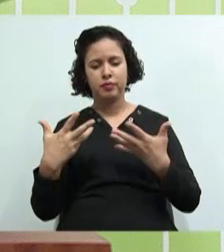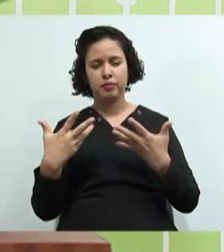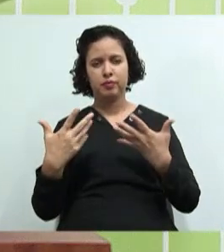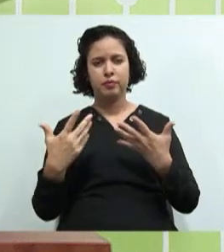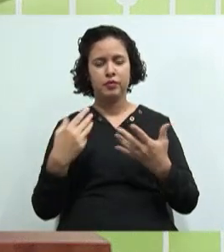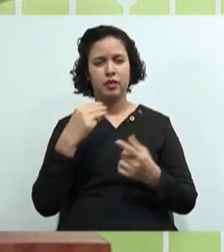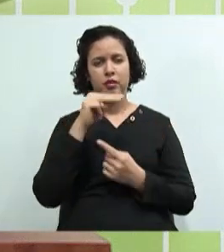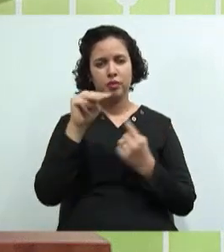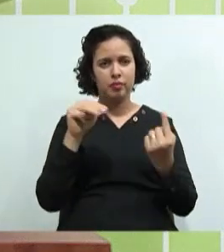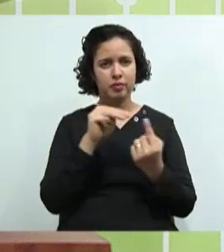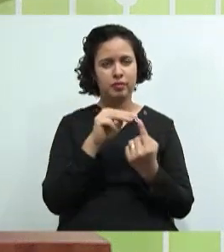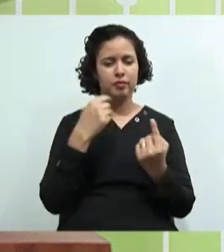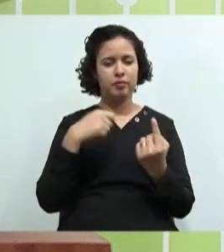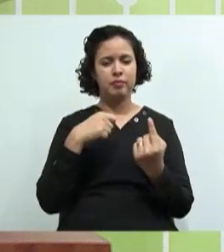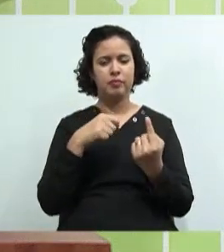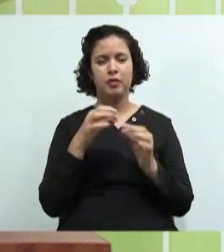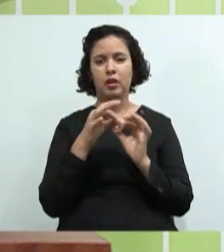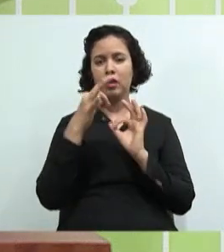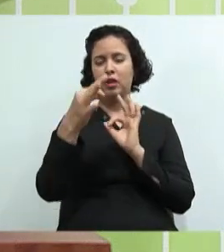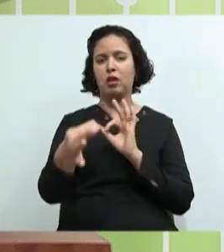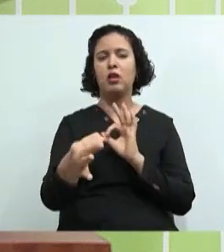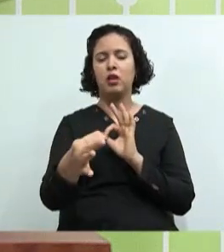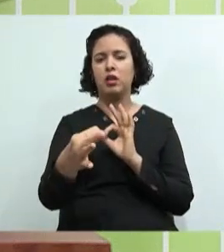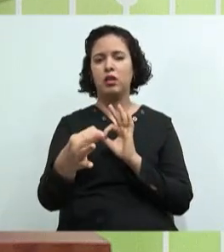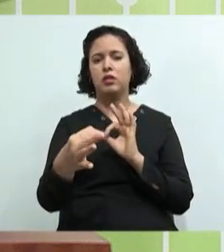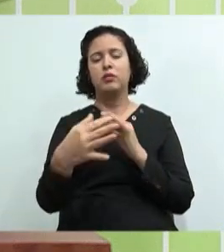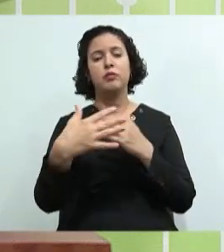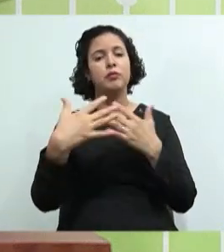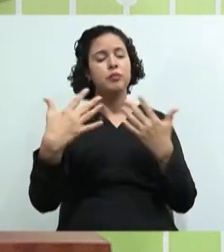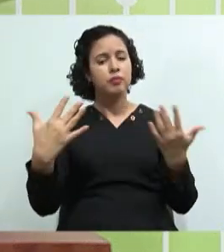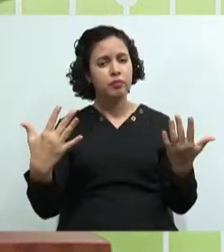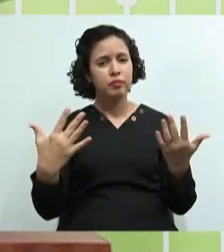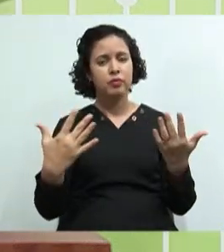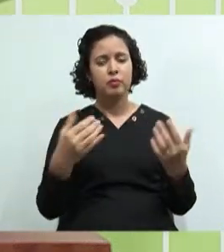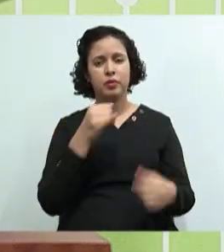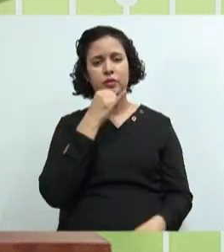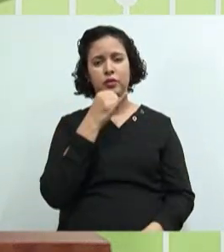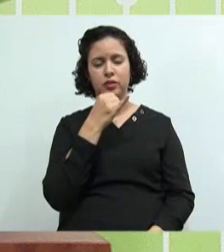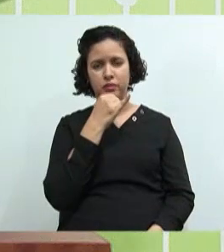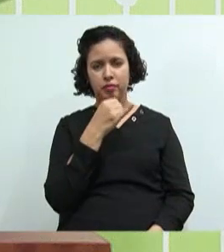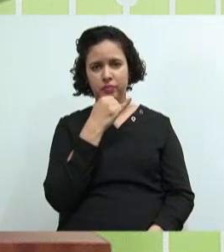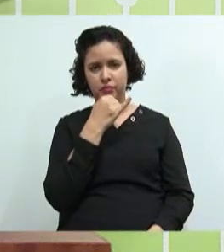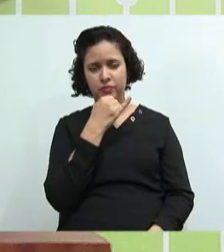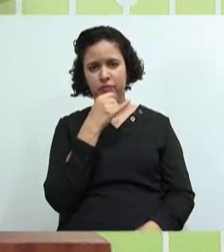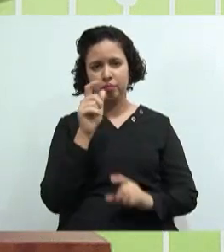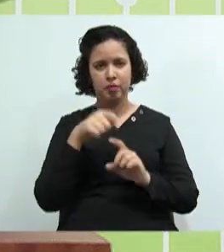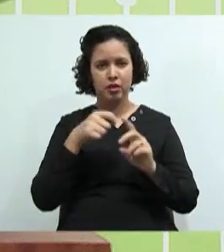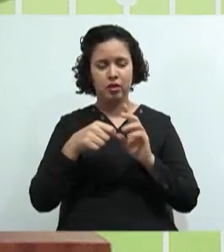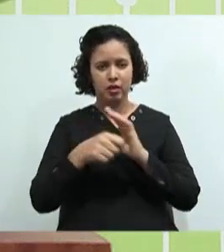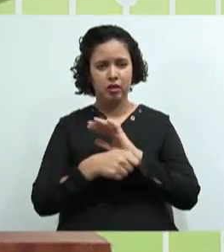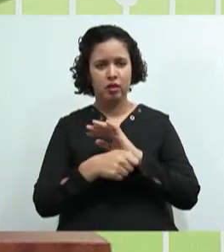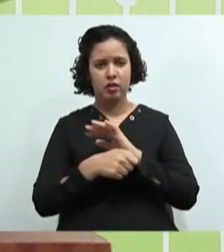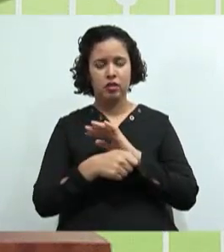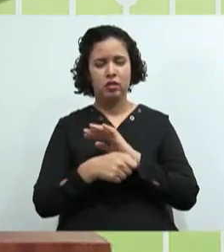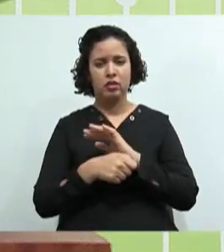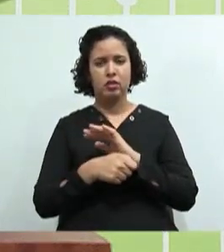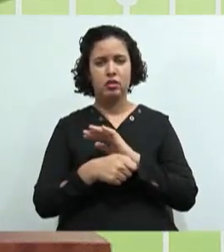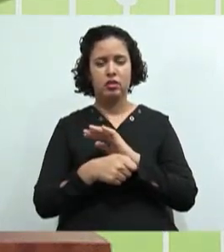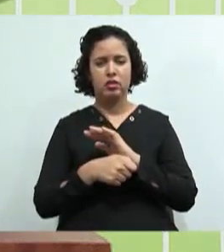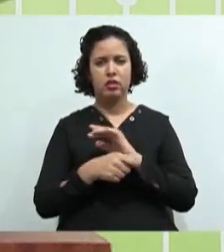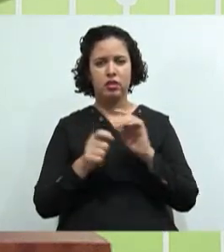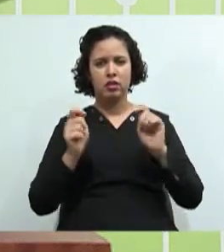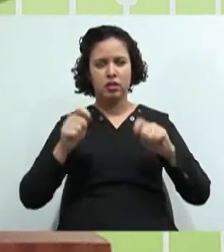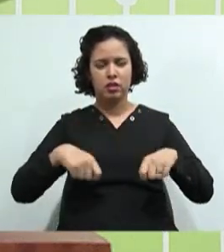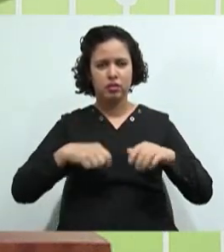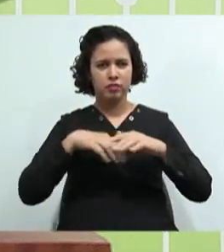meta, ela precisa ser alcançável. Eu quero comprar uma Ferrari daqui a 2 anos, mas eu só consigo guardar R$500 por mês. Eu vou conseguir comprar essa Ferrari só se for